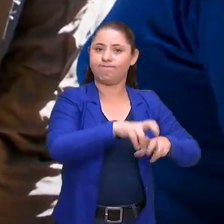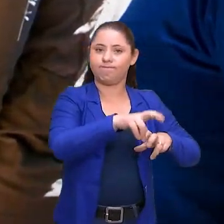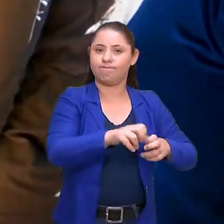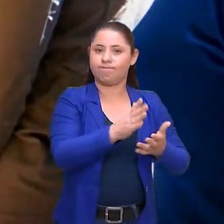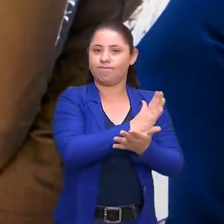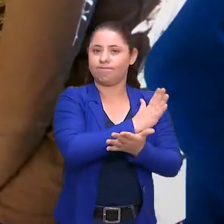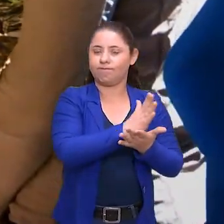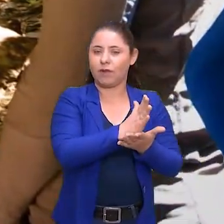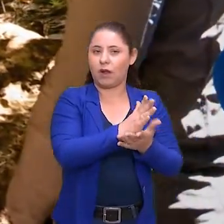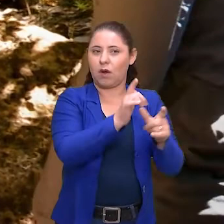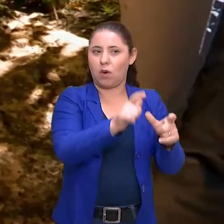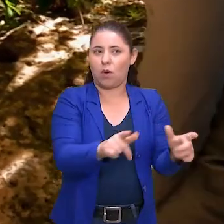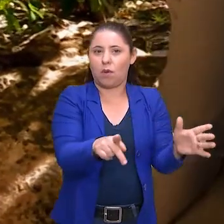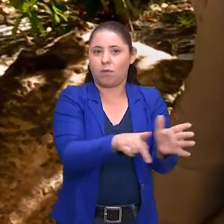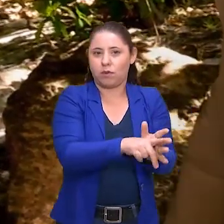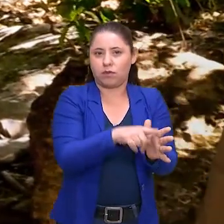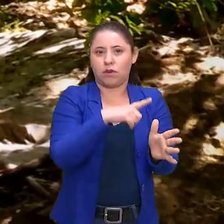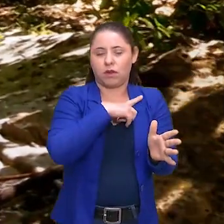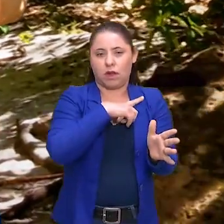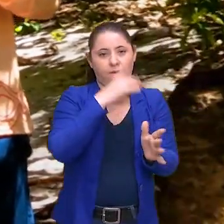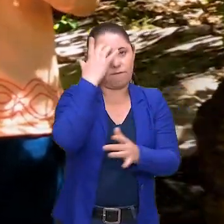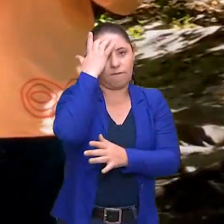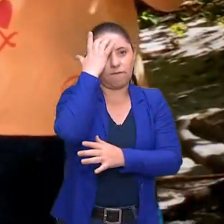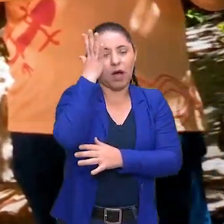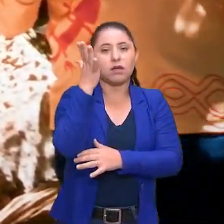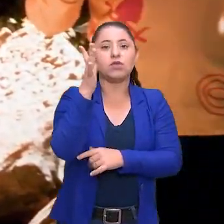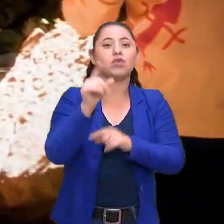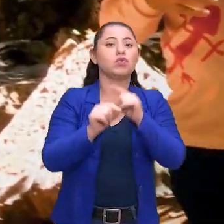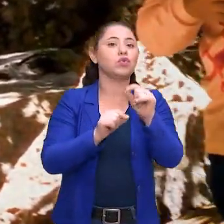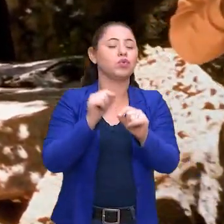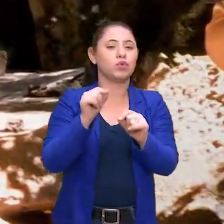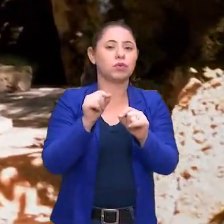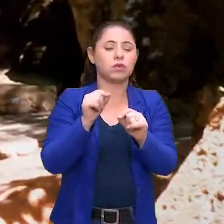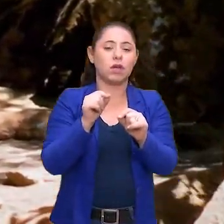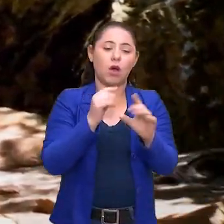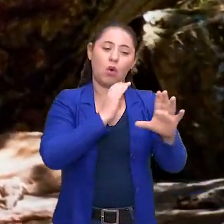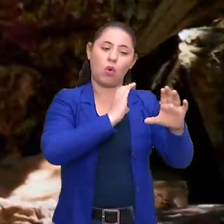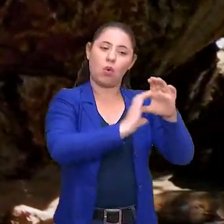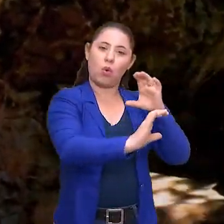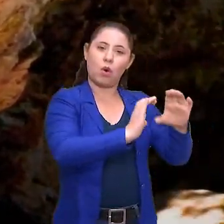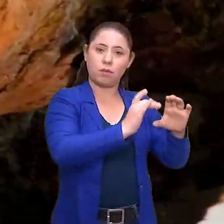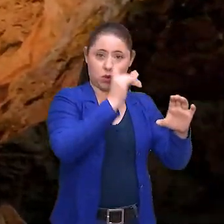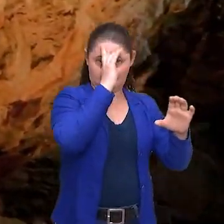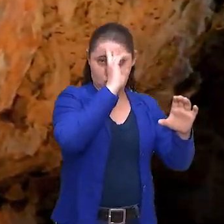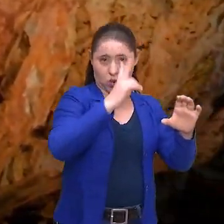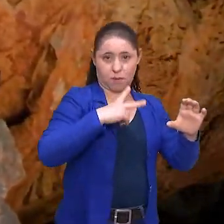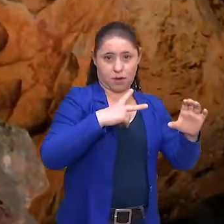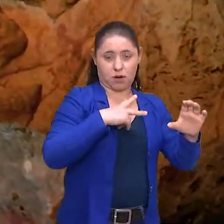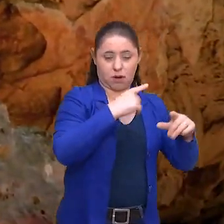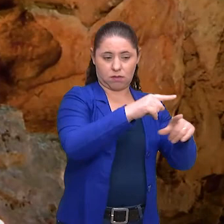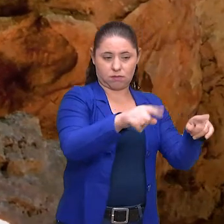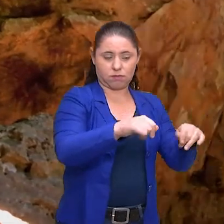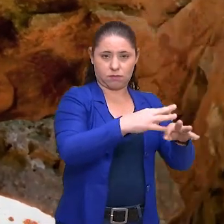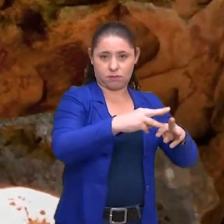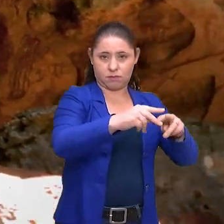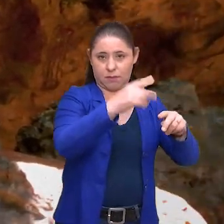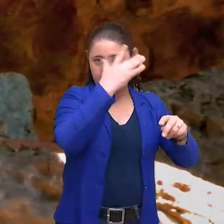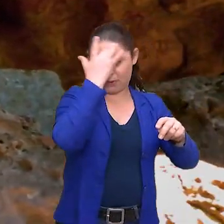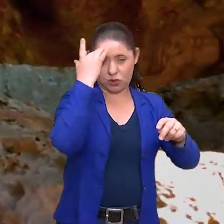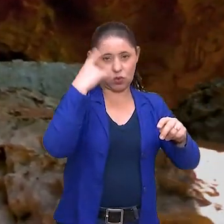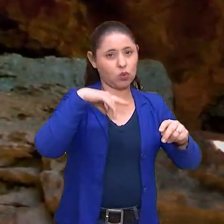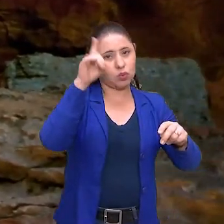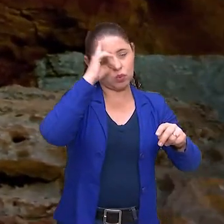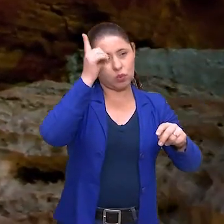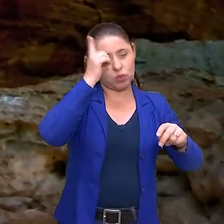são alguns um local privado, a gente temos essa facilidade de comunicação com eles, que são uma pessoa que estão